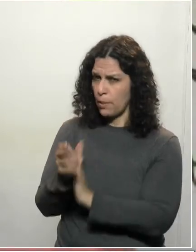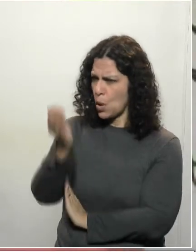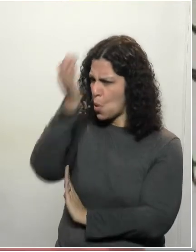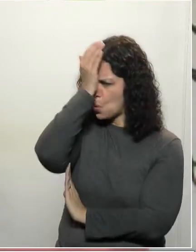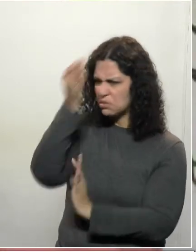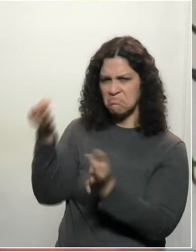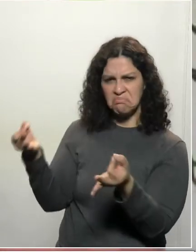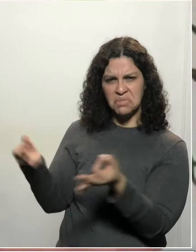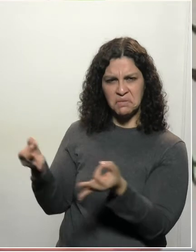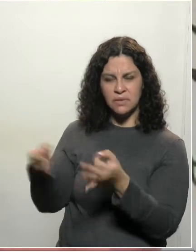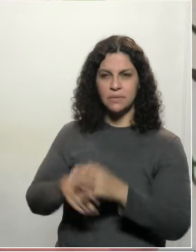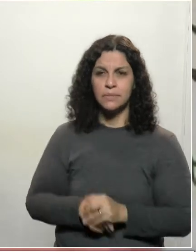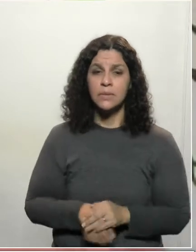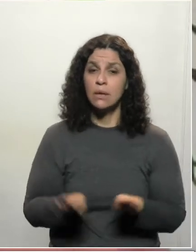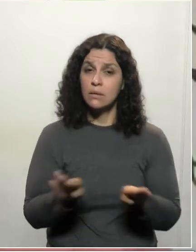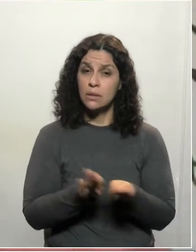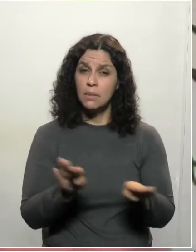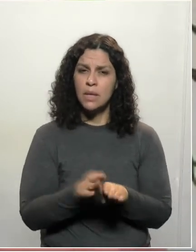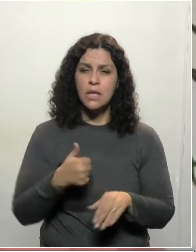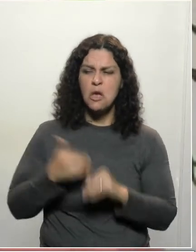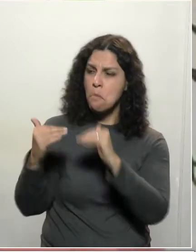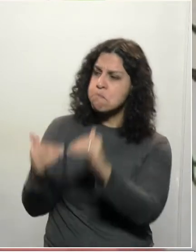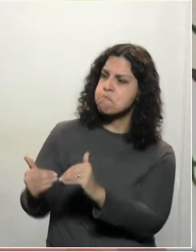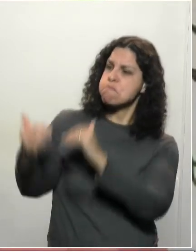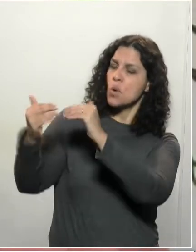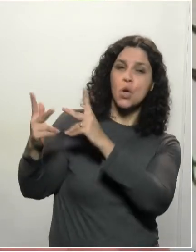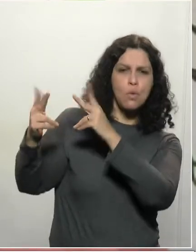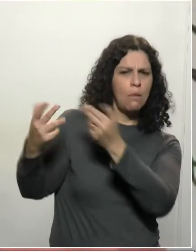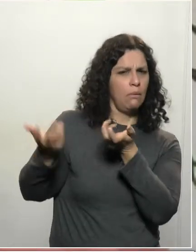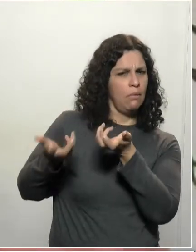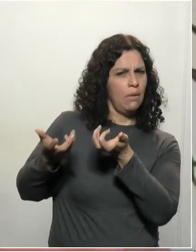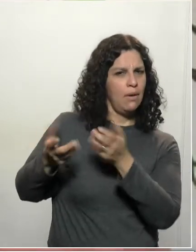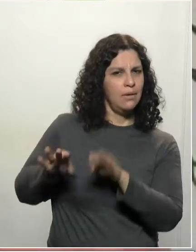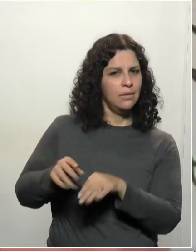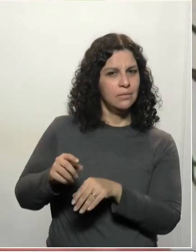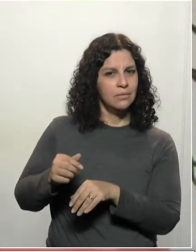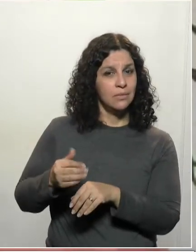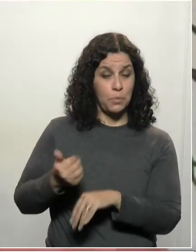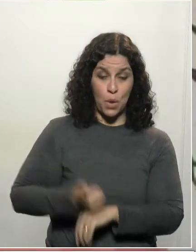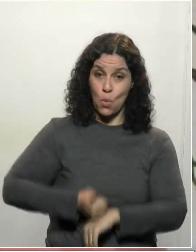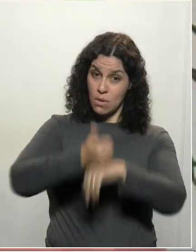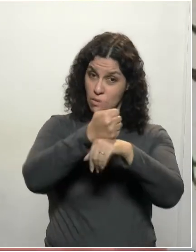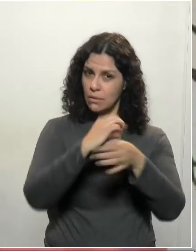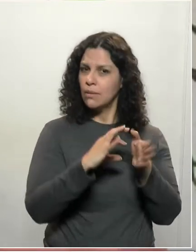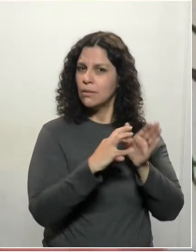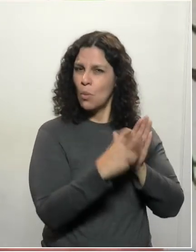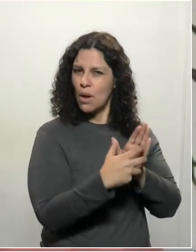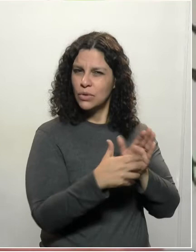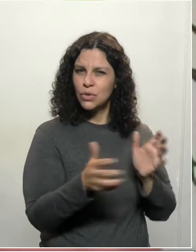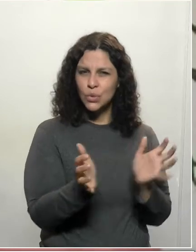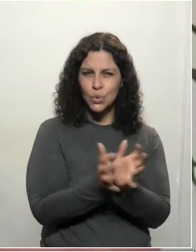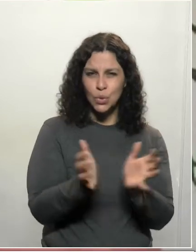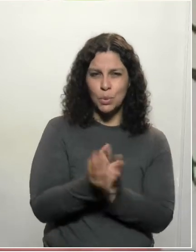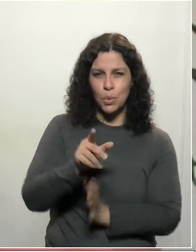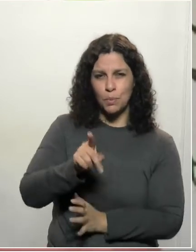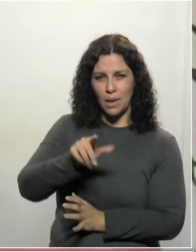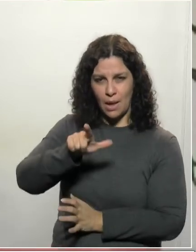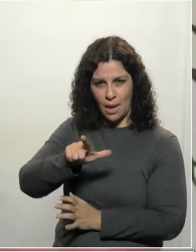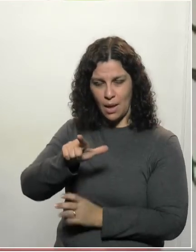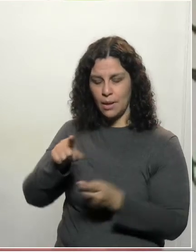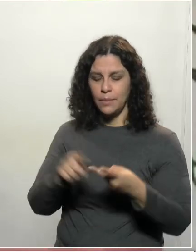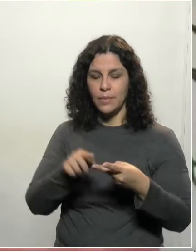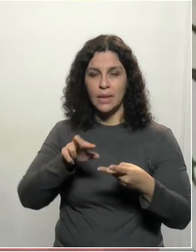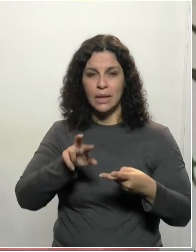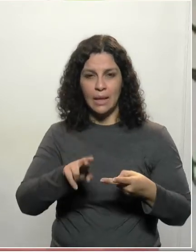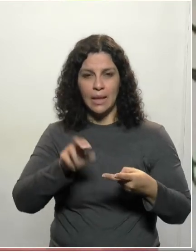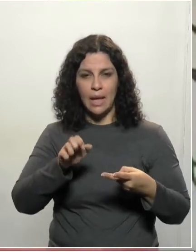Usain Bright, eu quero estar à altura, presidente, de líder agora aqui do meu bloco, do PL, Republicanos